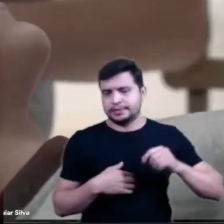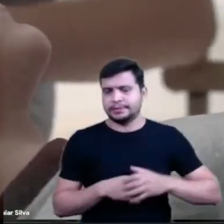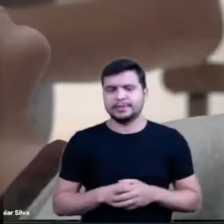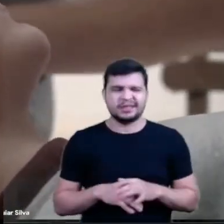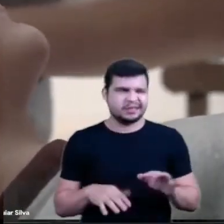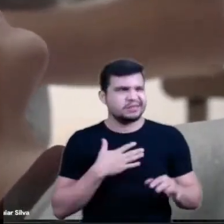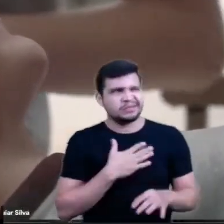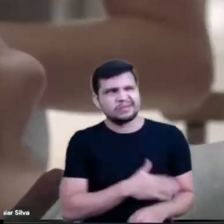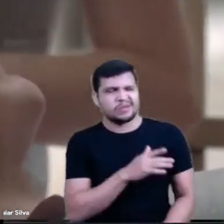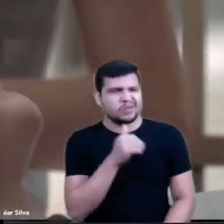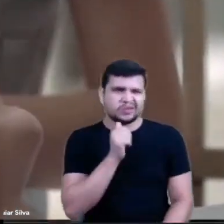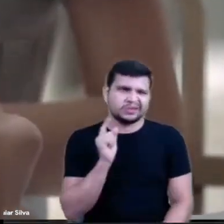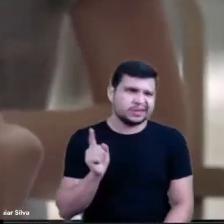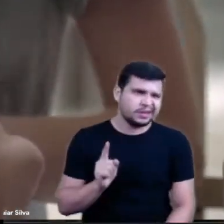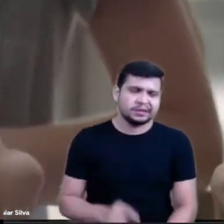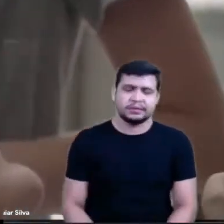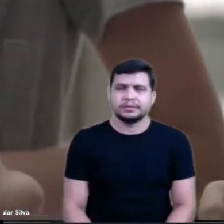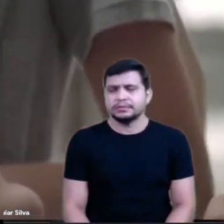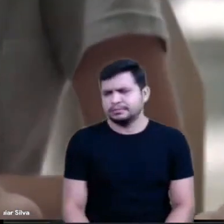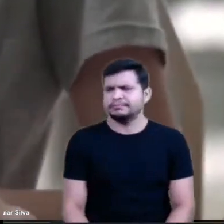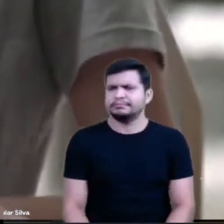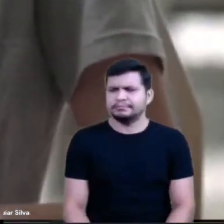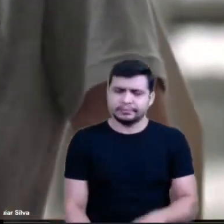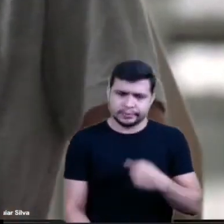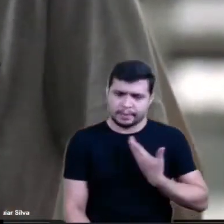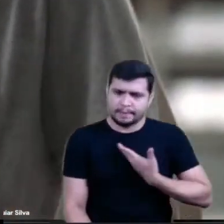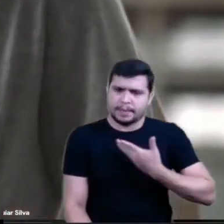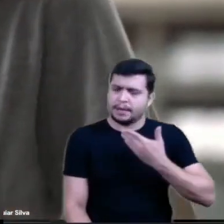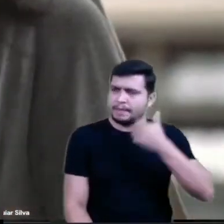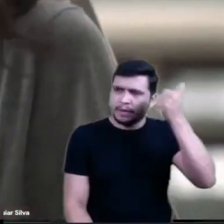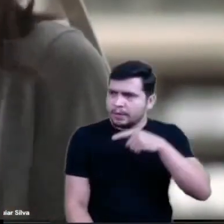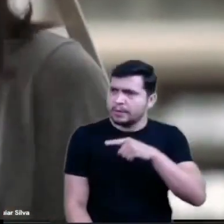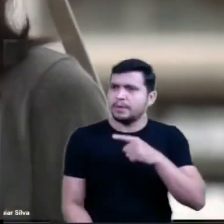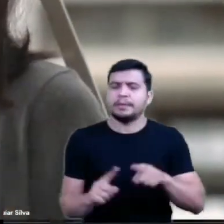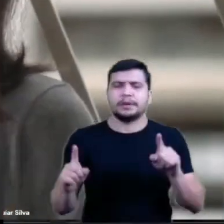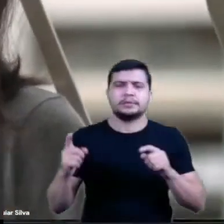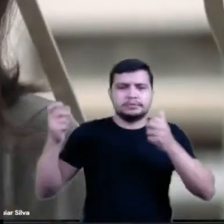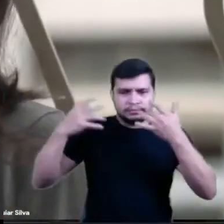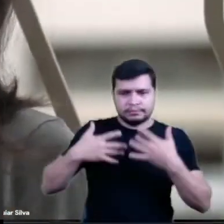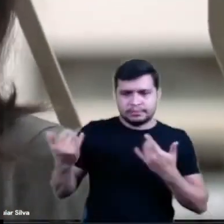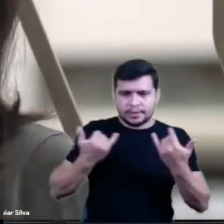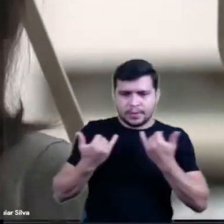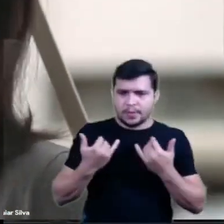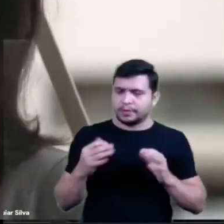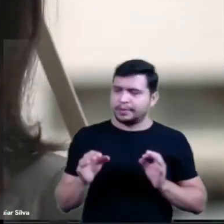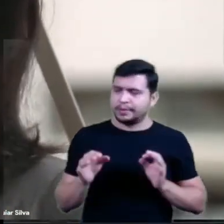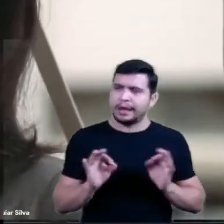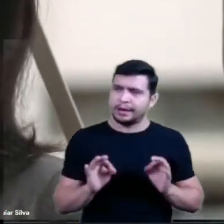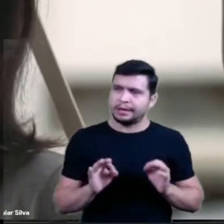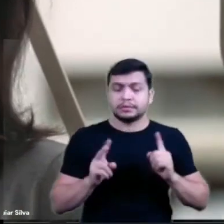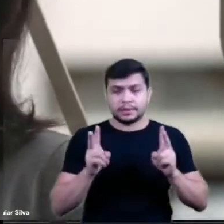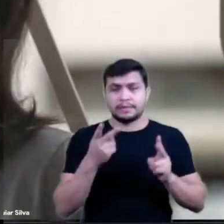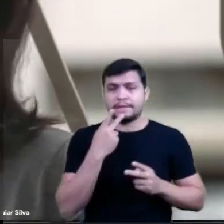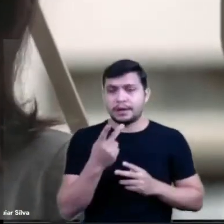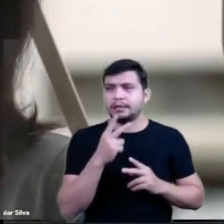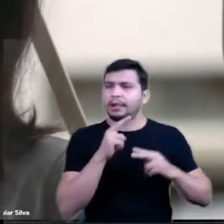né? Ou pelo menos nunca me conta. Eu sou sua melhor amiga, eu devia saber essas coisas. Eu sempre te falo dos meninos que eu gosto, Léo.